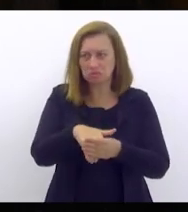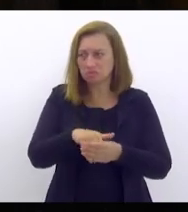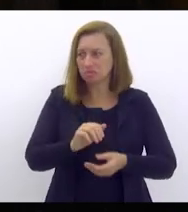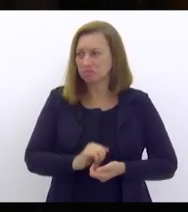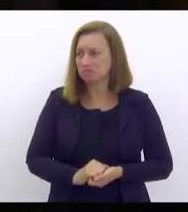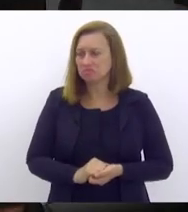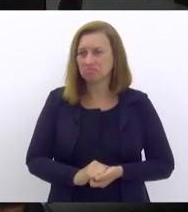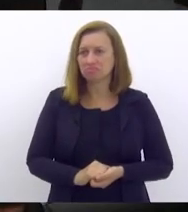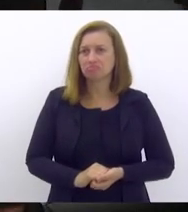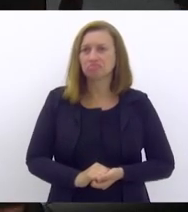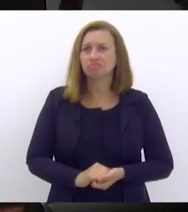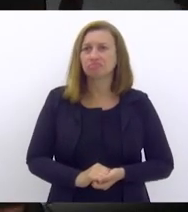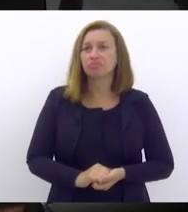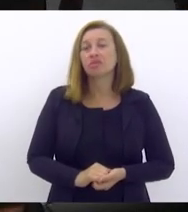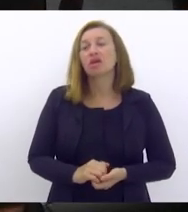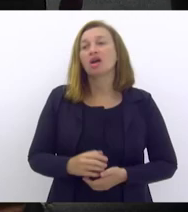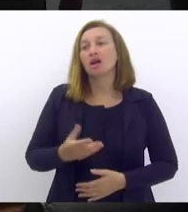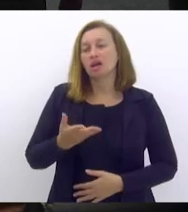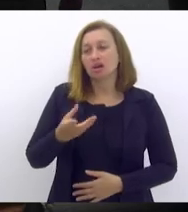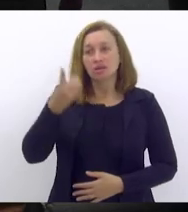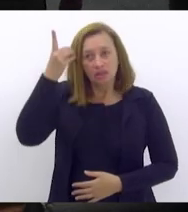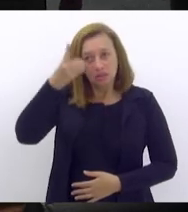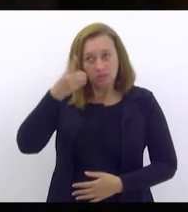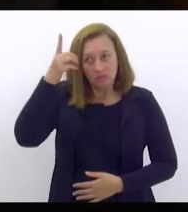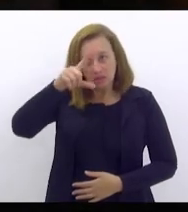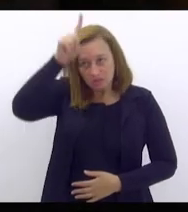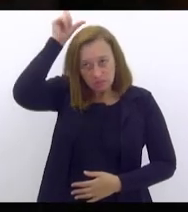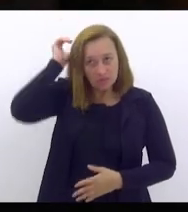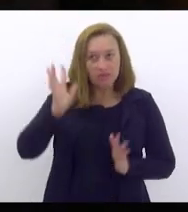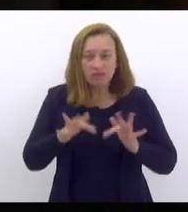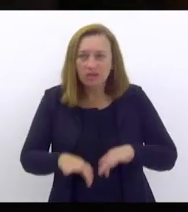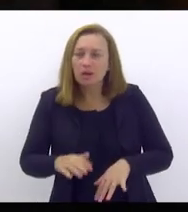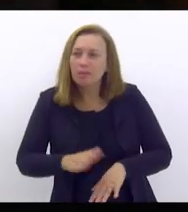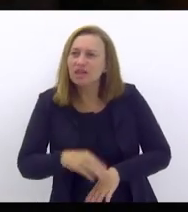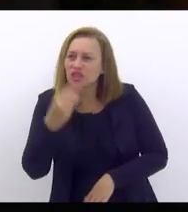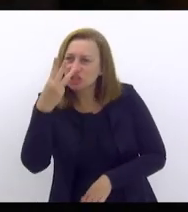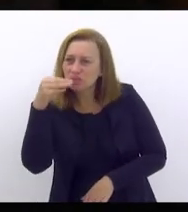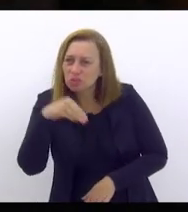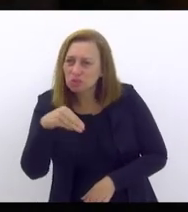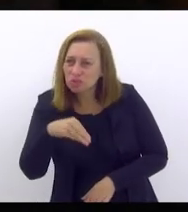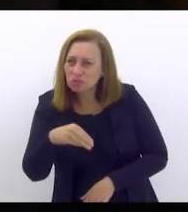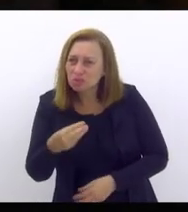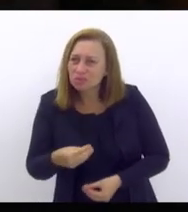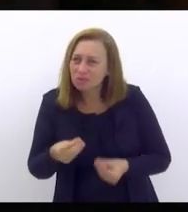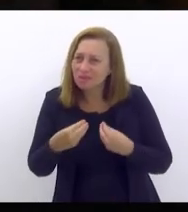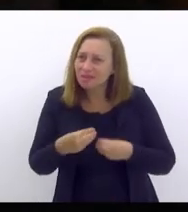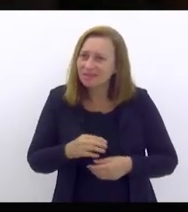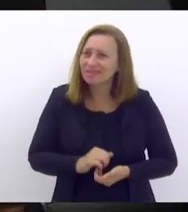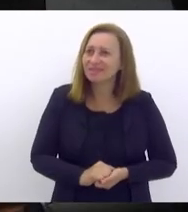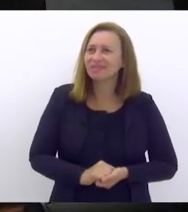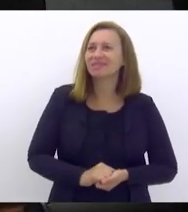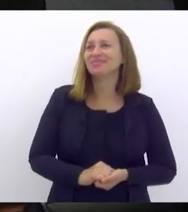e deputado Luiz Paulo, para concluir. Só me dá mais 3 minutos, por favor.